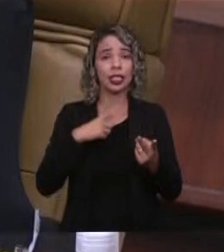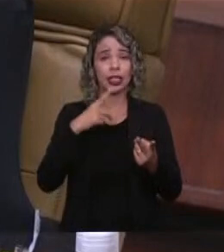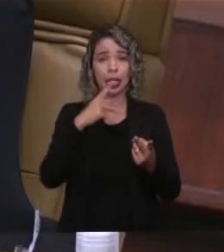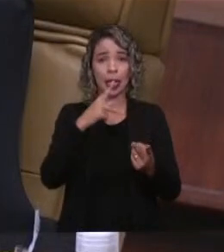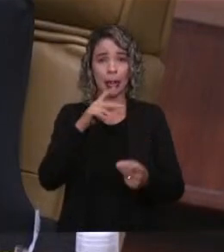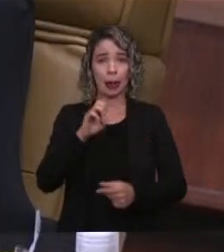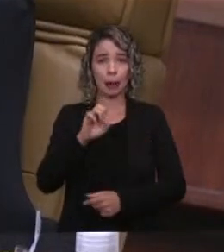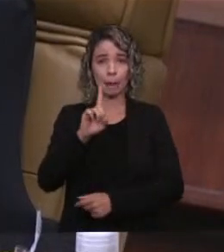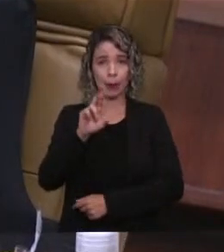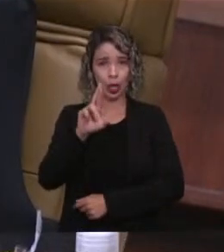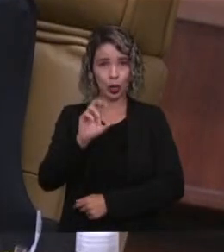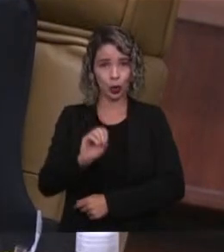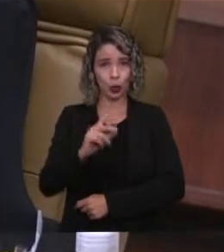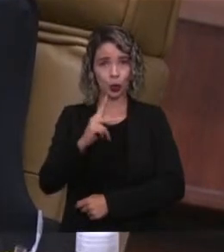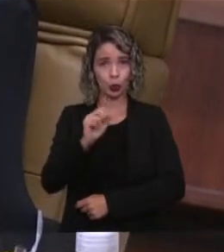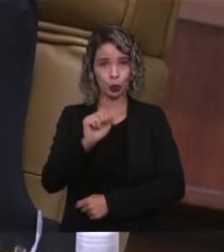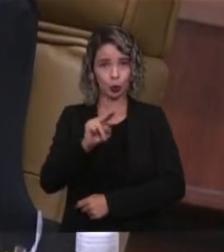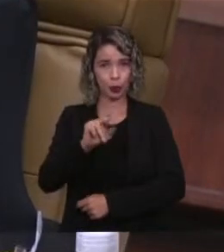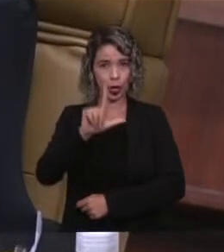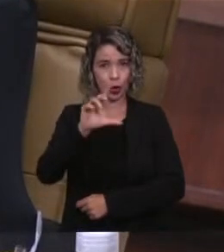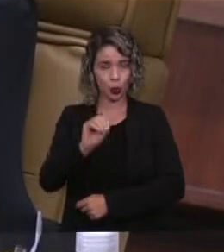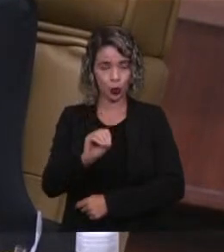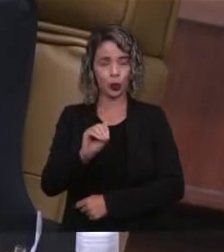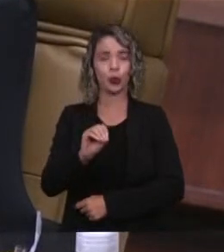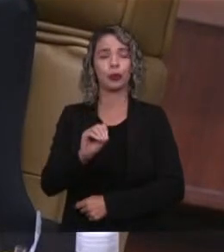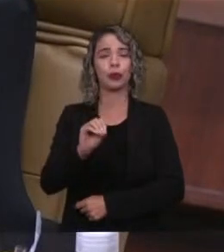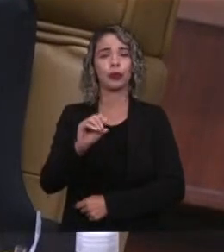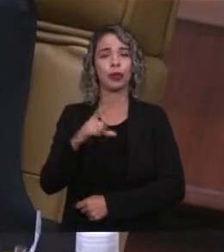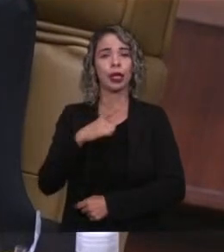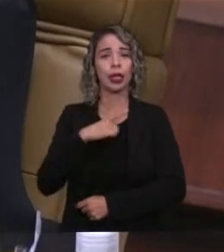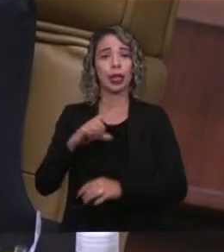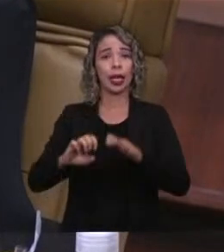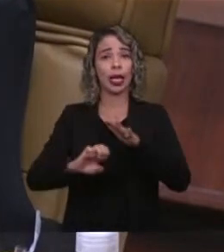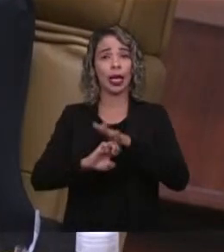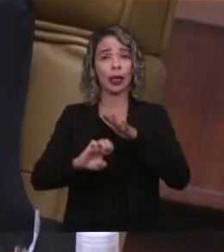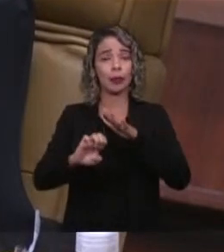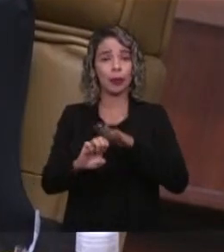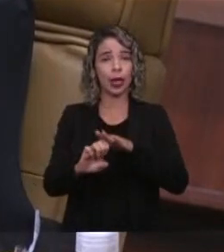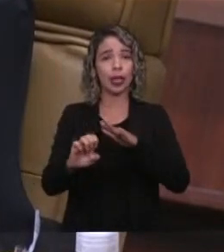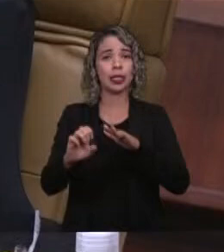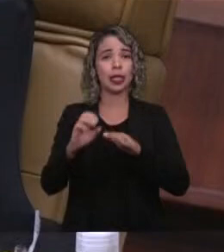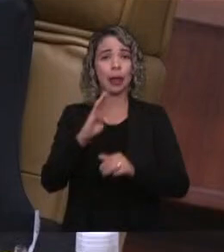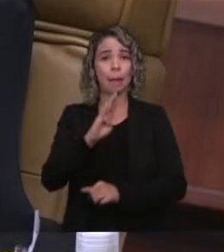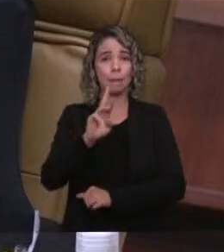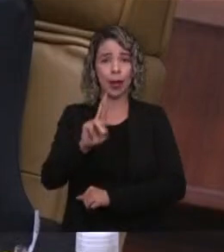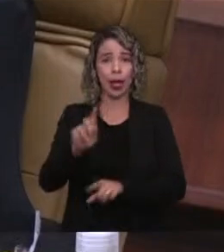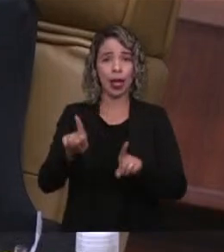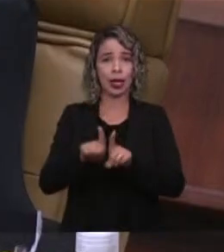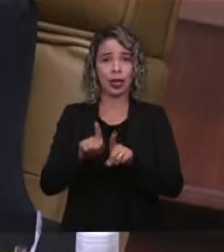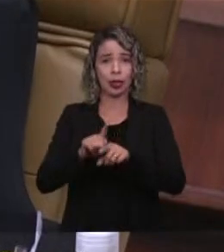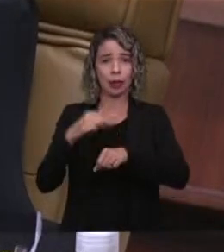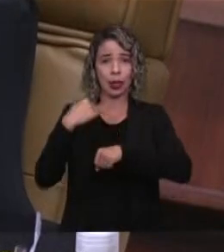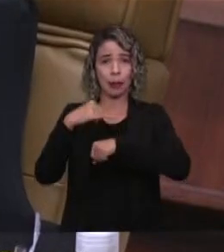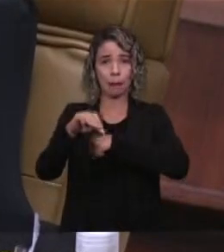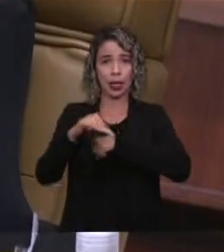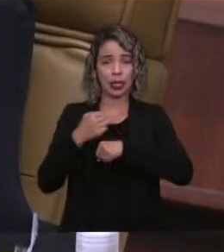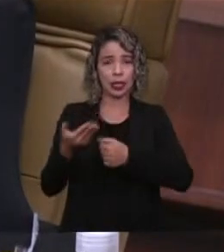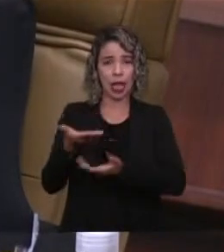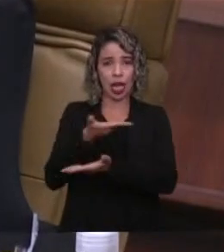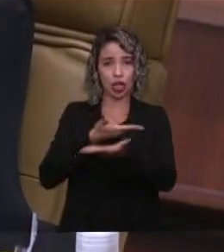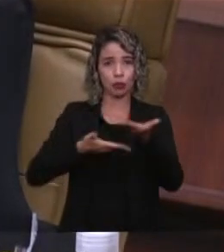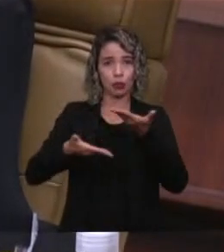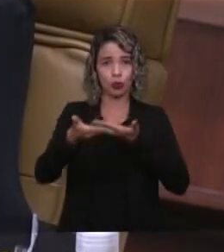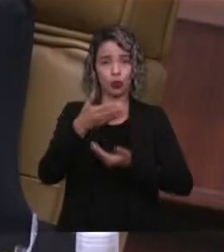Paulo Leone Ramos à BR Distribuidora, a troca de mensagens no